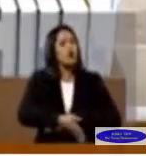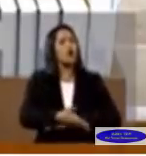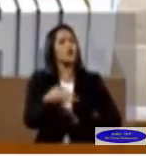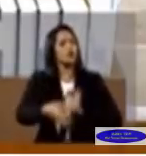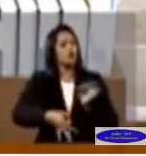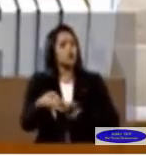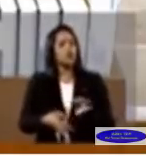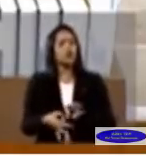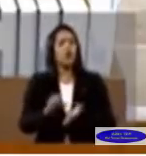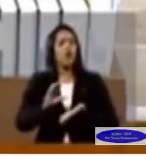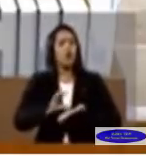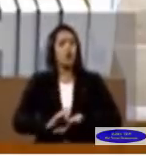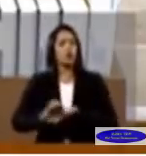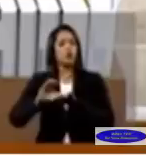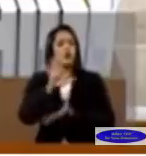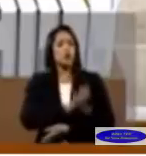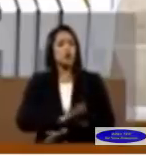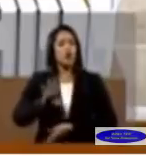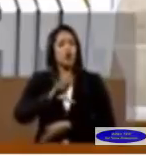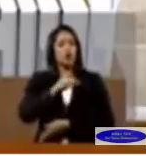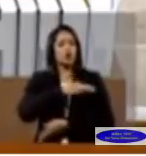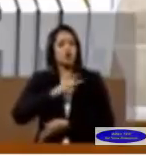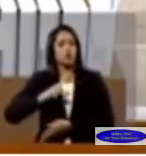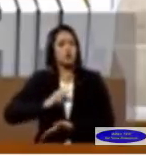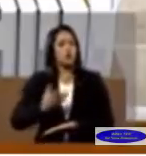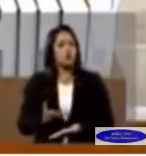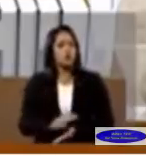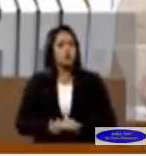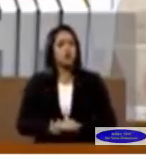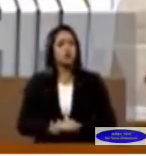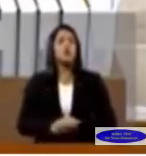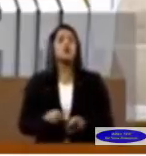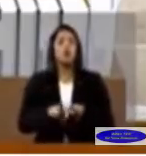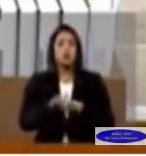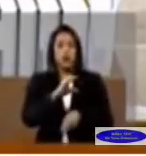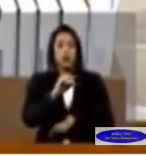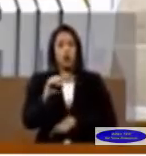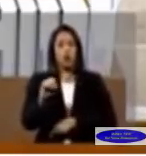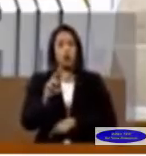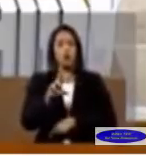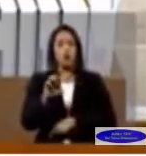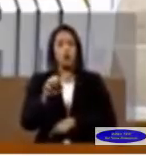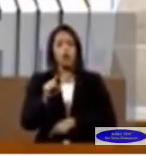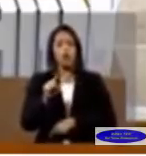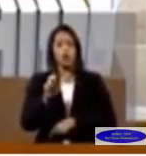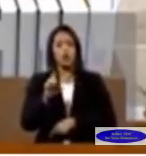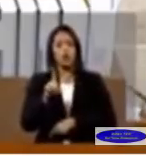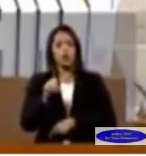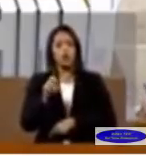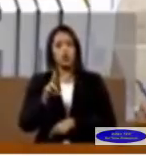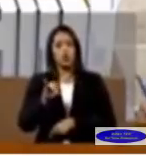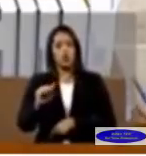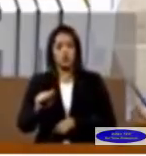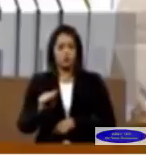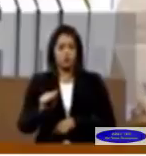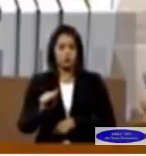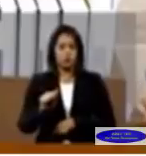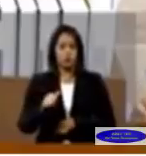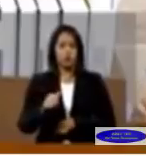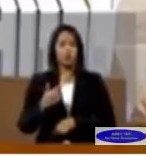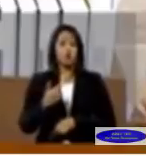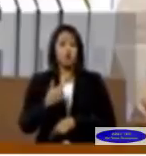é necessário, isso faz parte da dialética, por isso que os tribunais são feitos de maneira